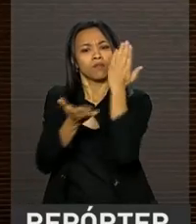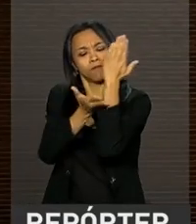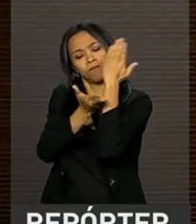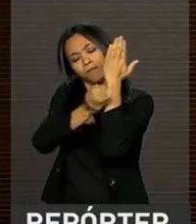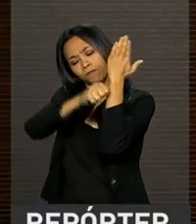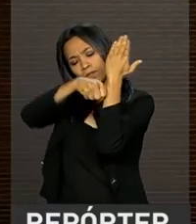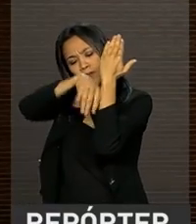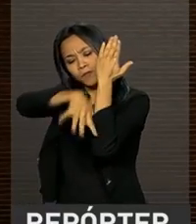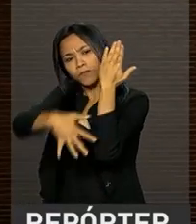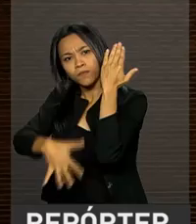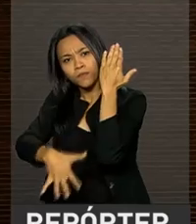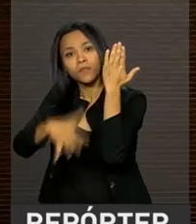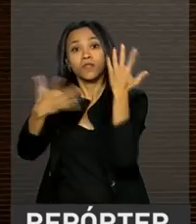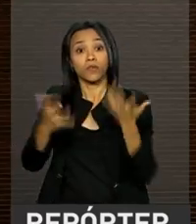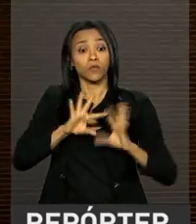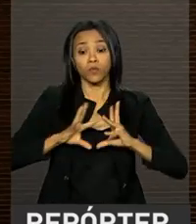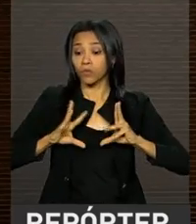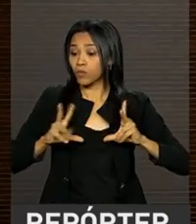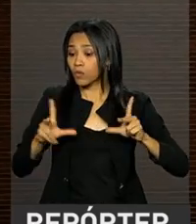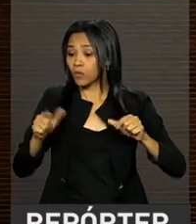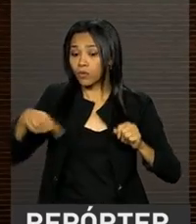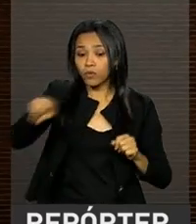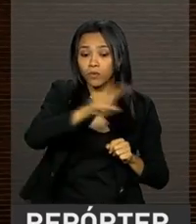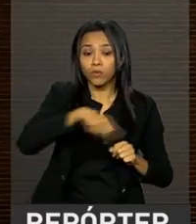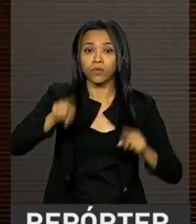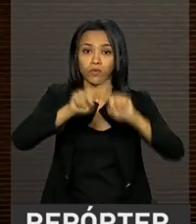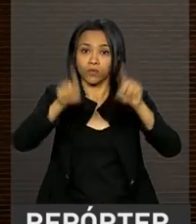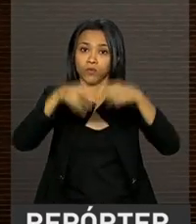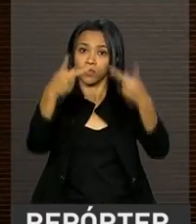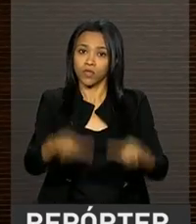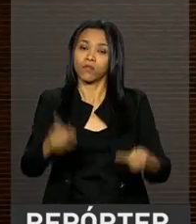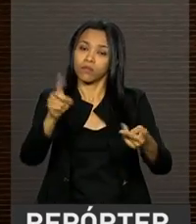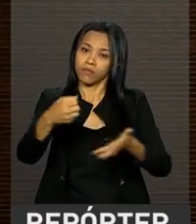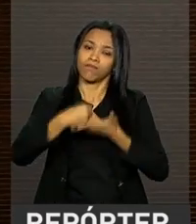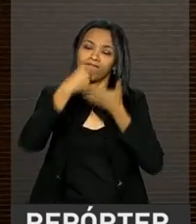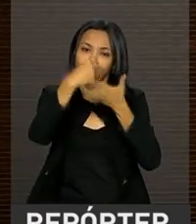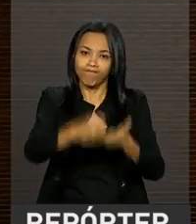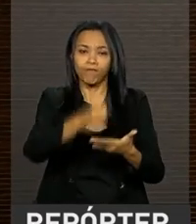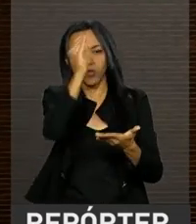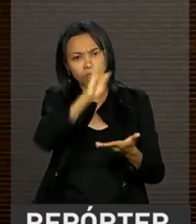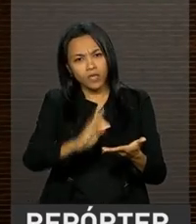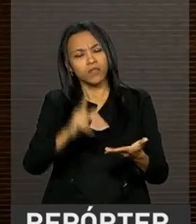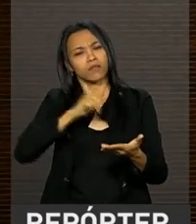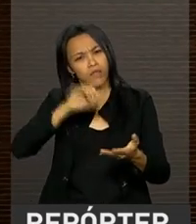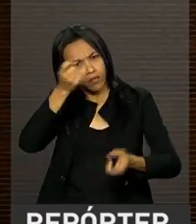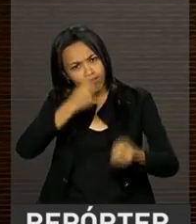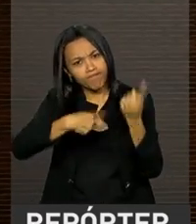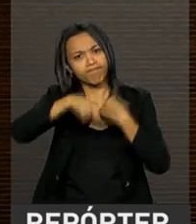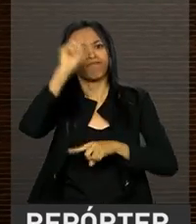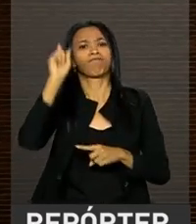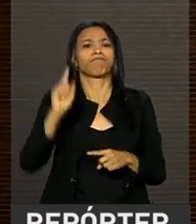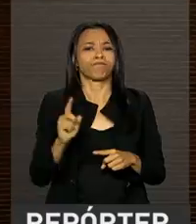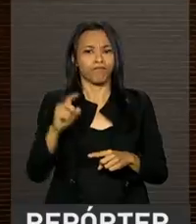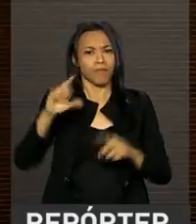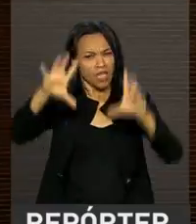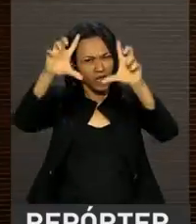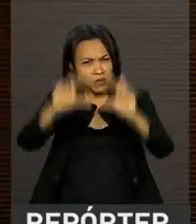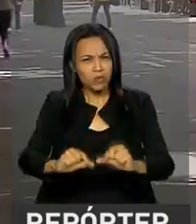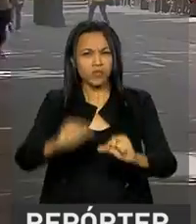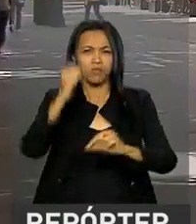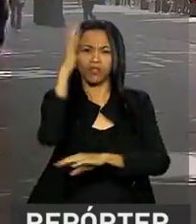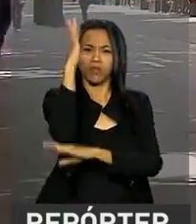todos esses projetos eles contribuem para que o Brasil tenha tido um resultado extraordinário na redução do